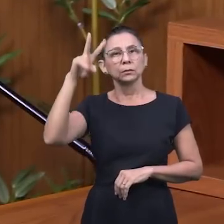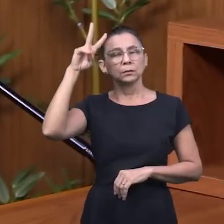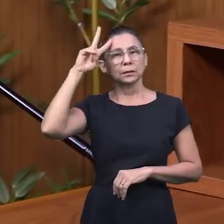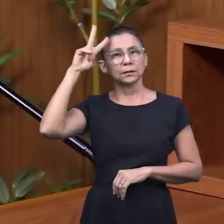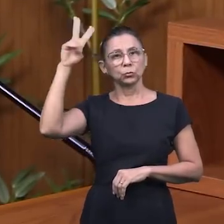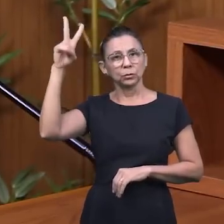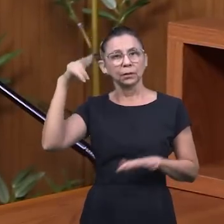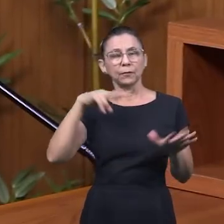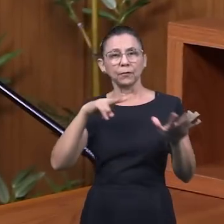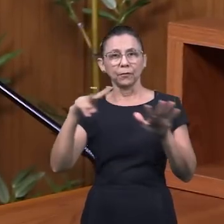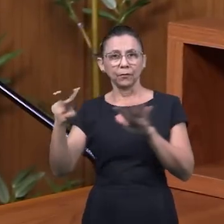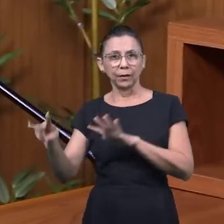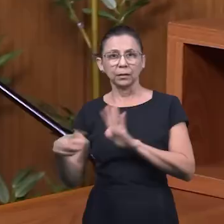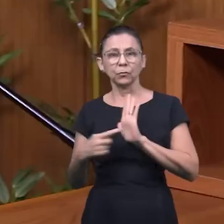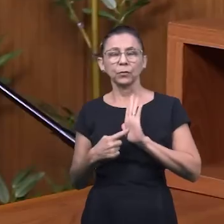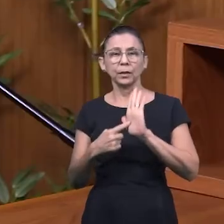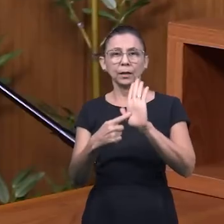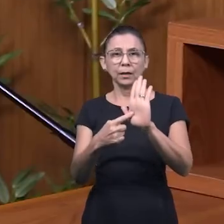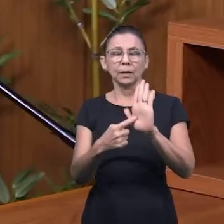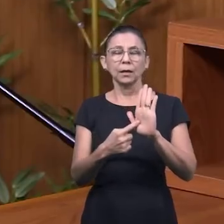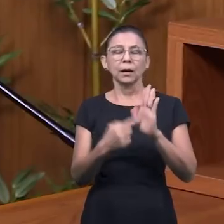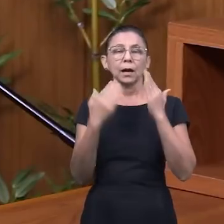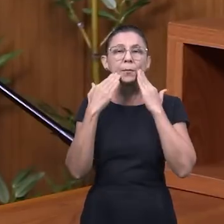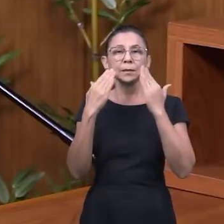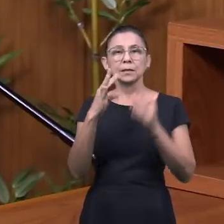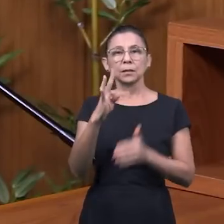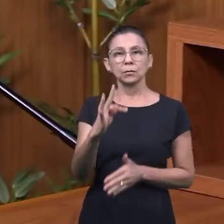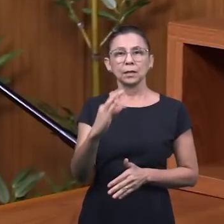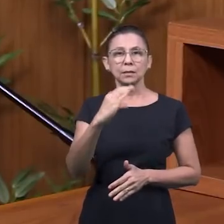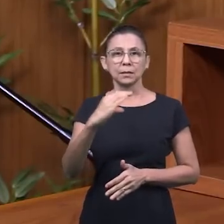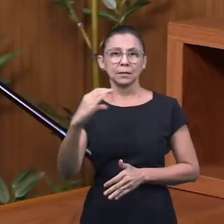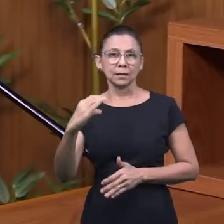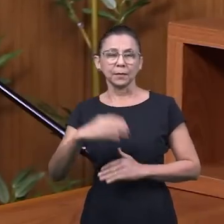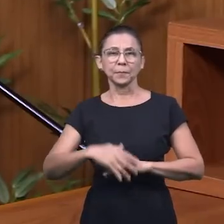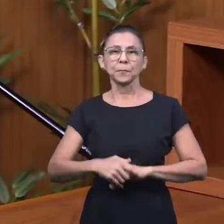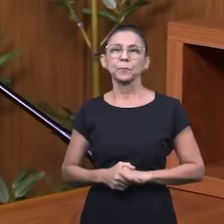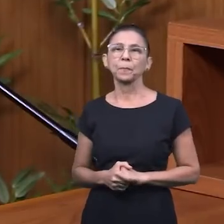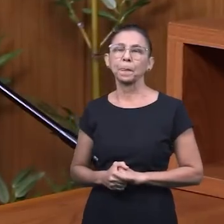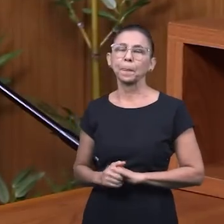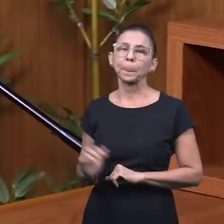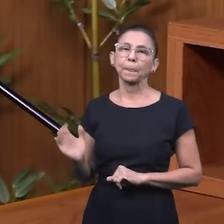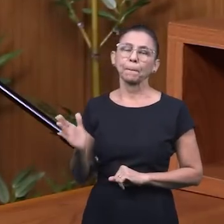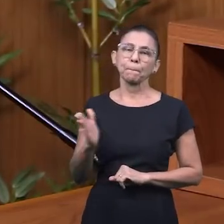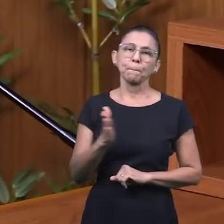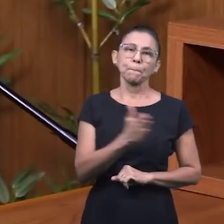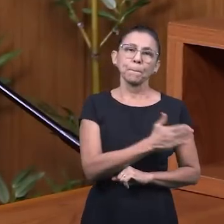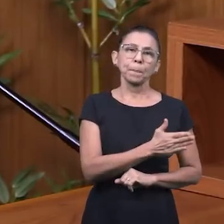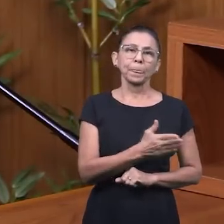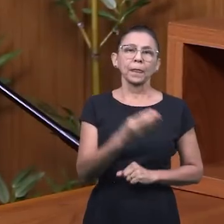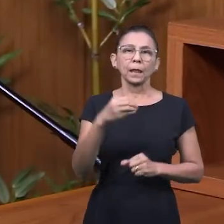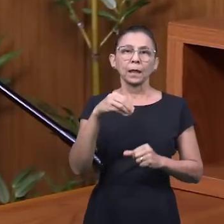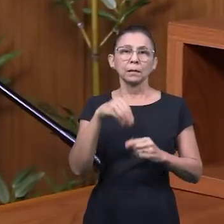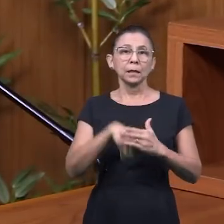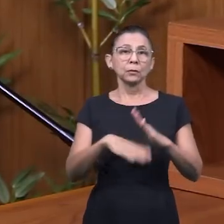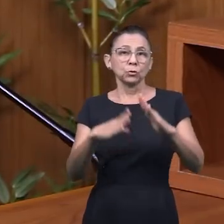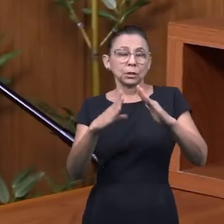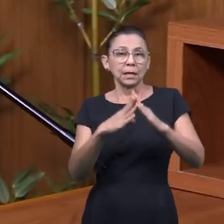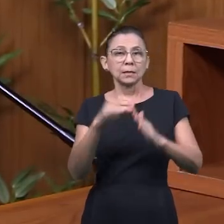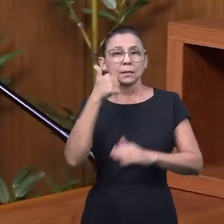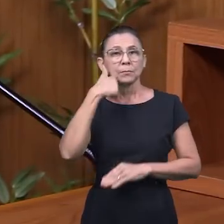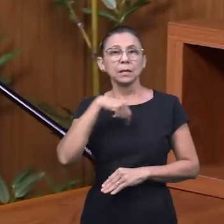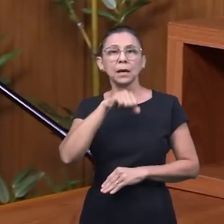das partes. E por esse motivo ele estava em casa na terça, que foi quando a minha mãe caiu. Minha mãe ela tem